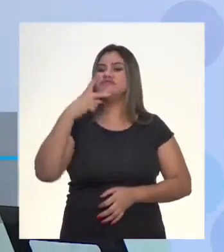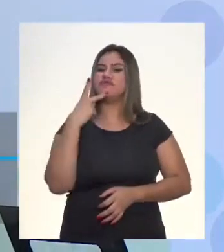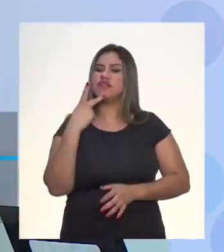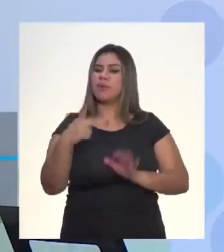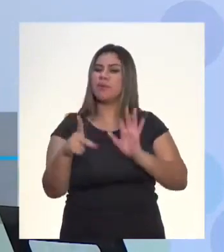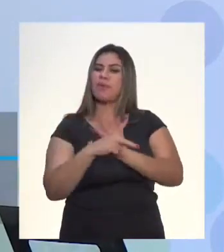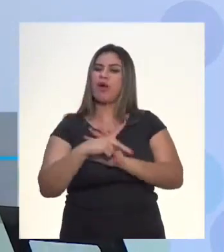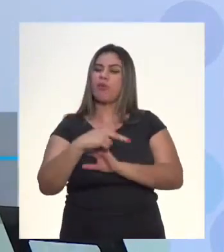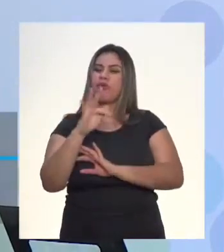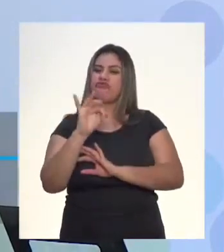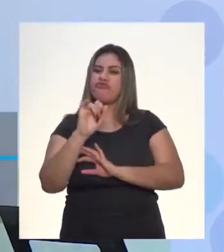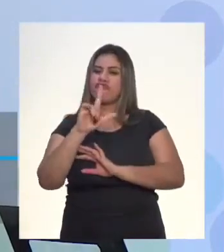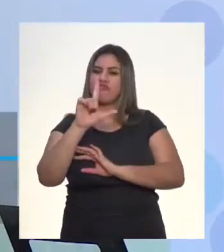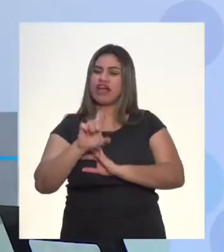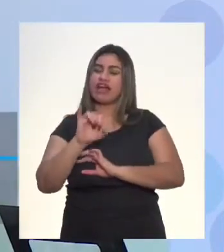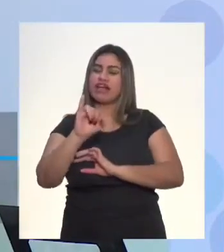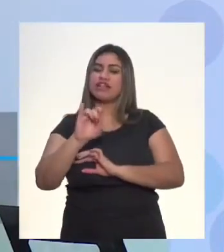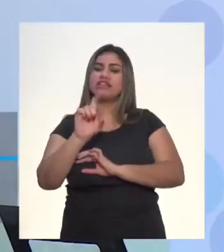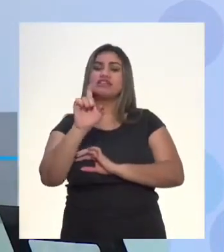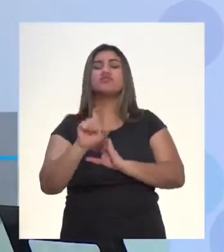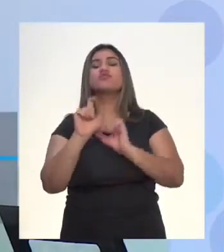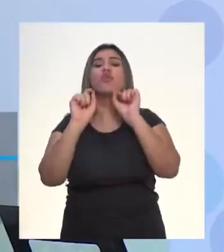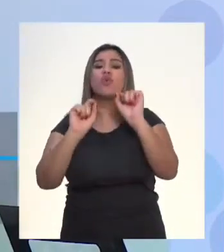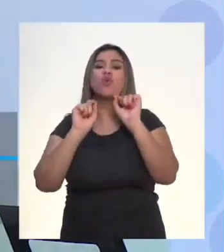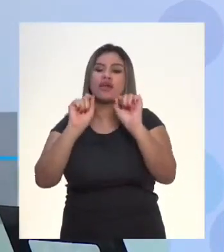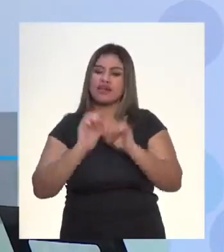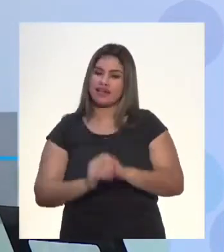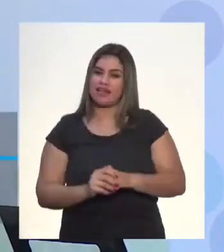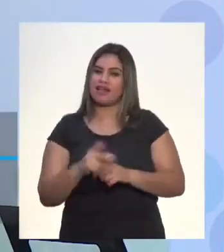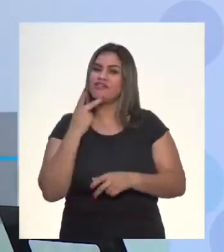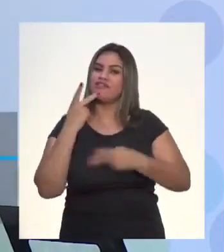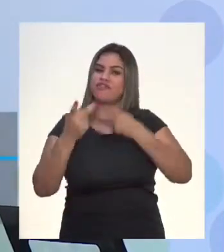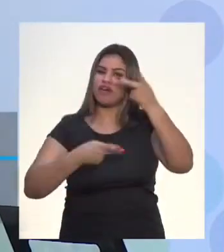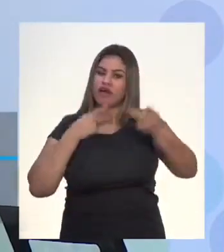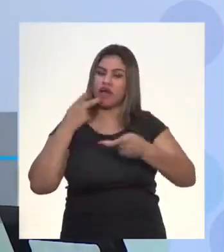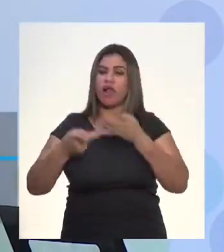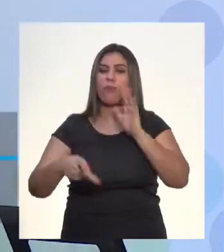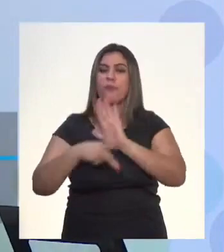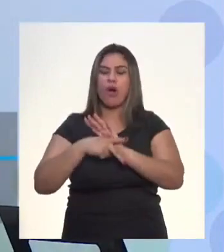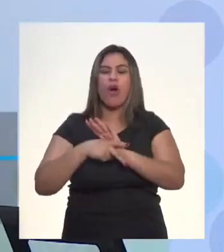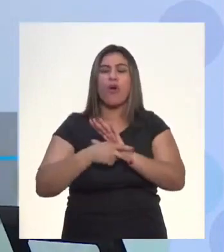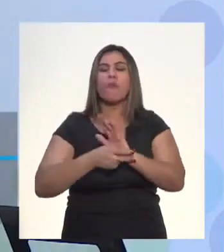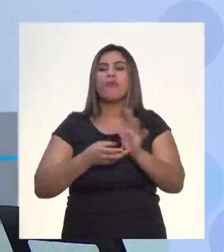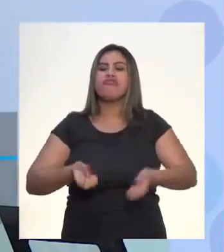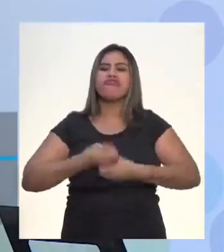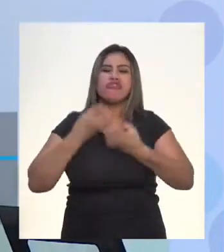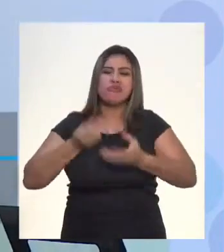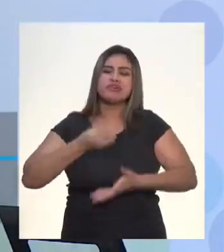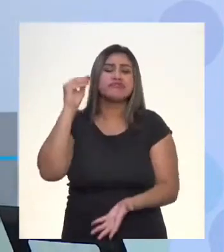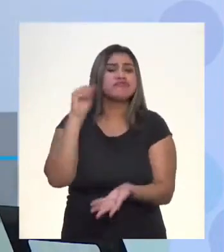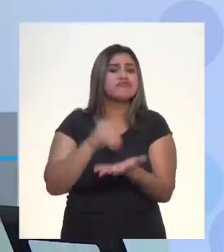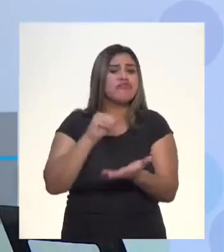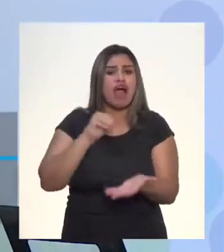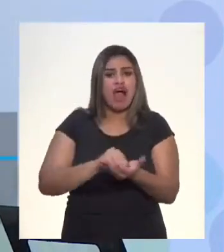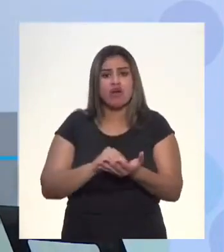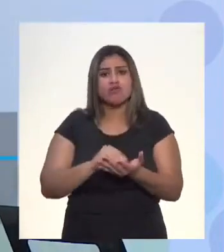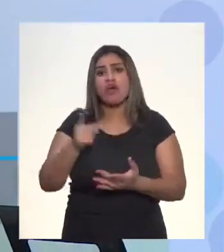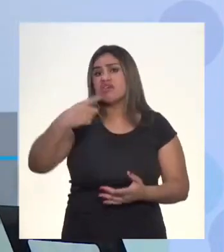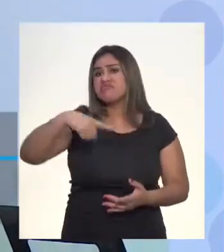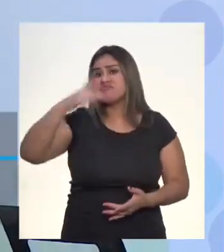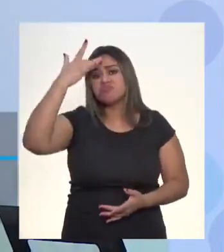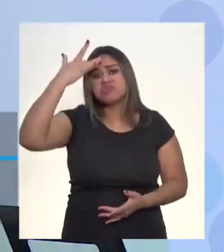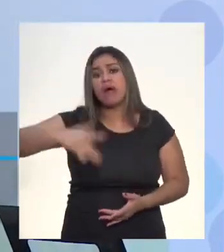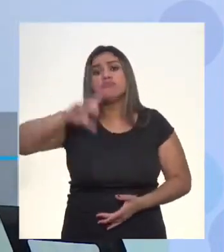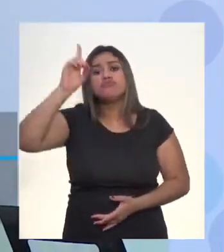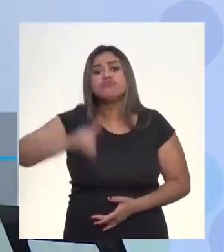do Félix com a segunda, porque quando a gente fala sobre a questão da falta de informação, muitas vezes a gente também não sabe sobre os nossos